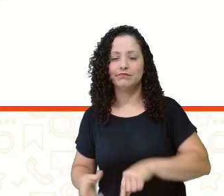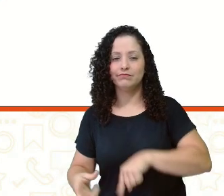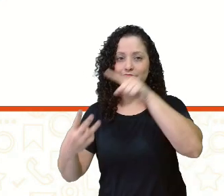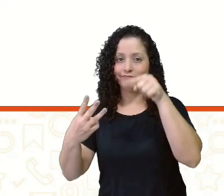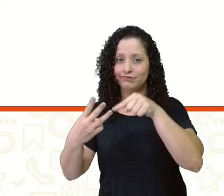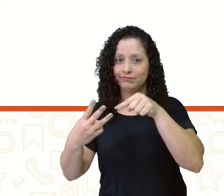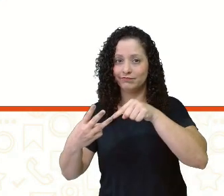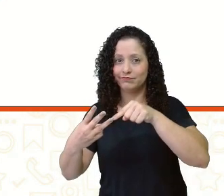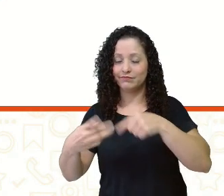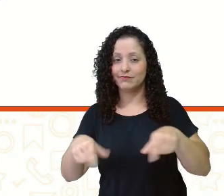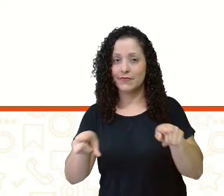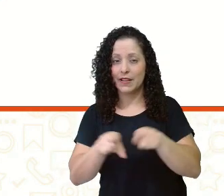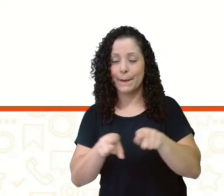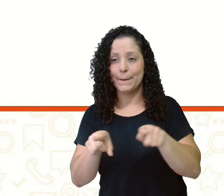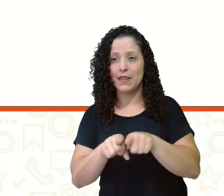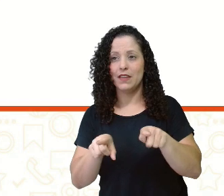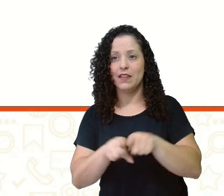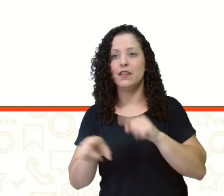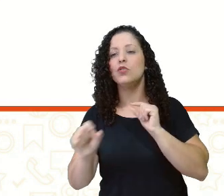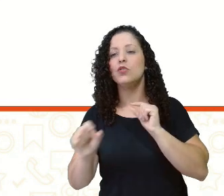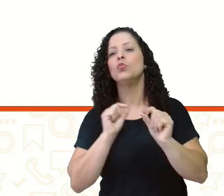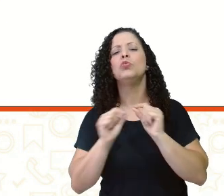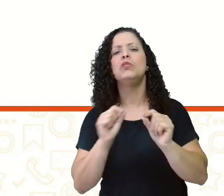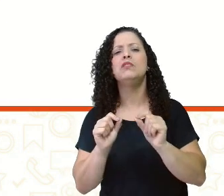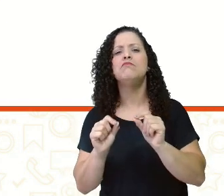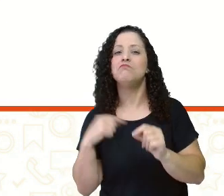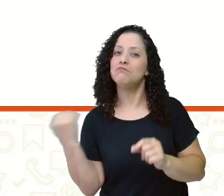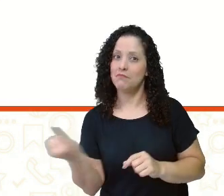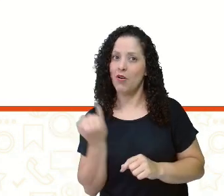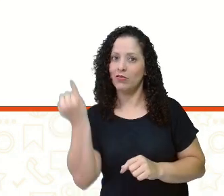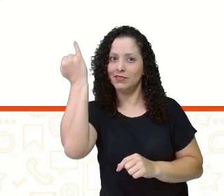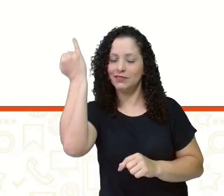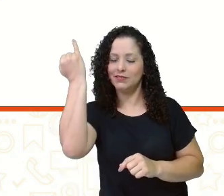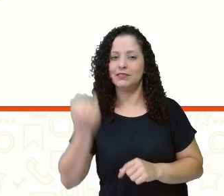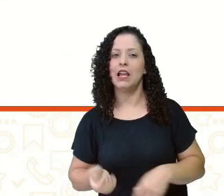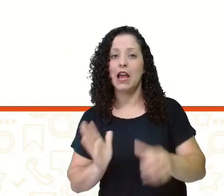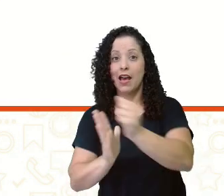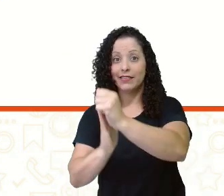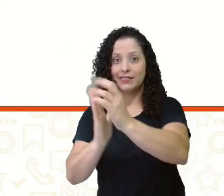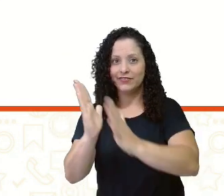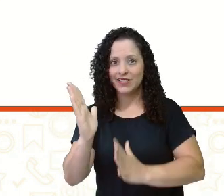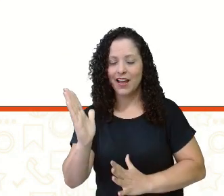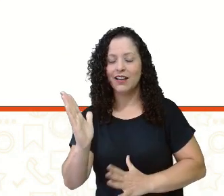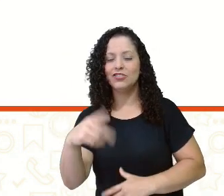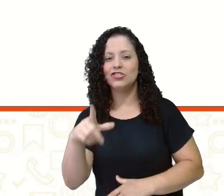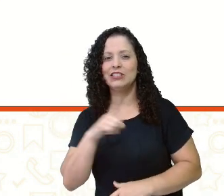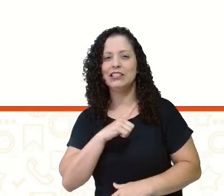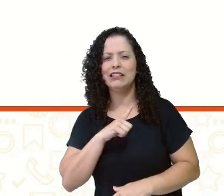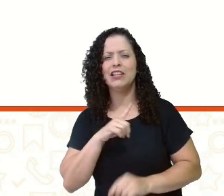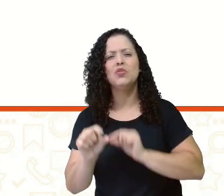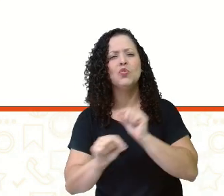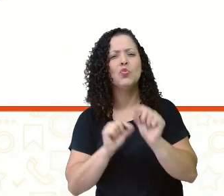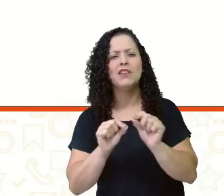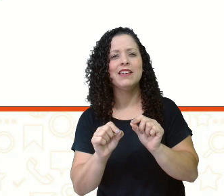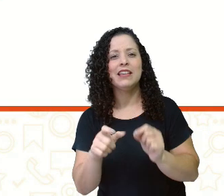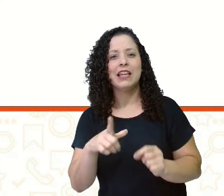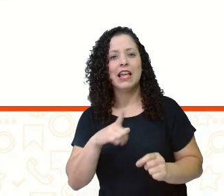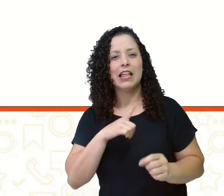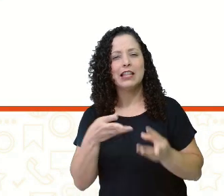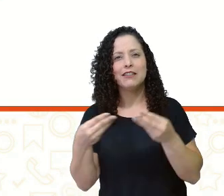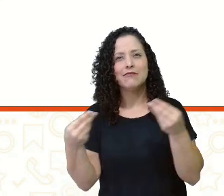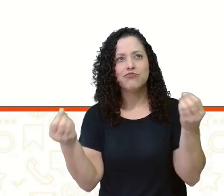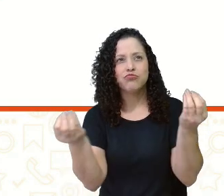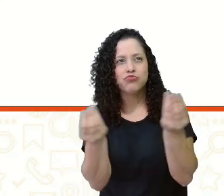Outro aspecto importante, né, que a gente pode disponibilizar são as atividades que têm mais um caráter lúdico. Então, a gente pode